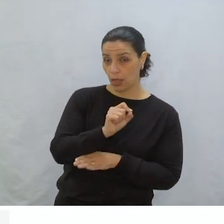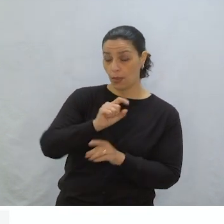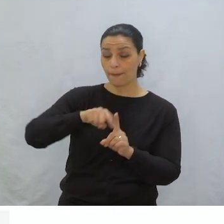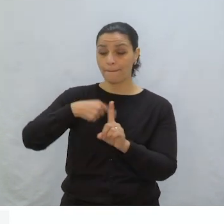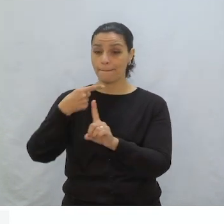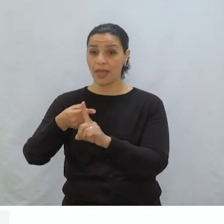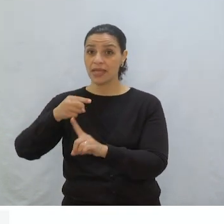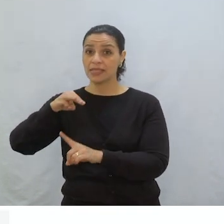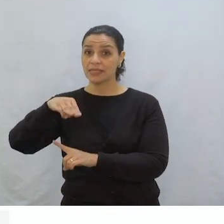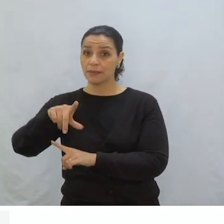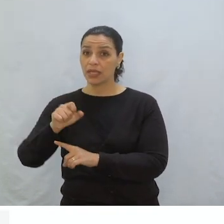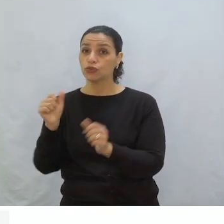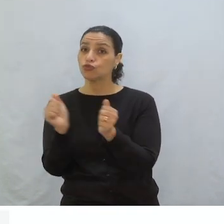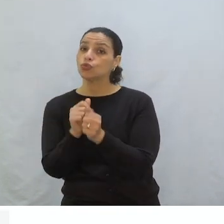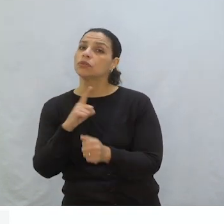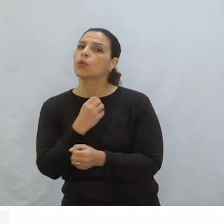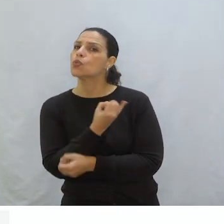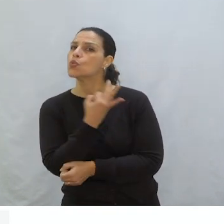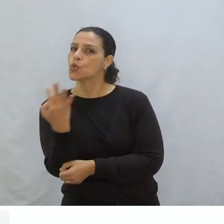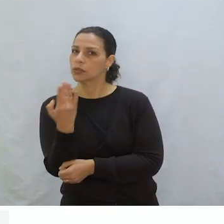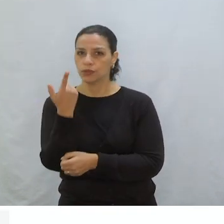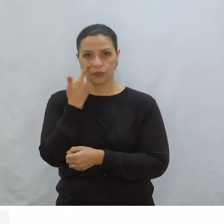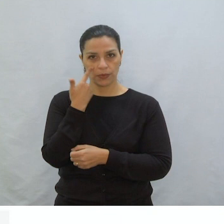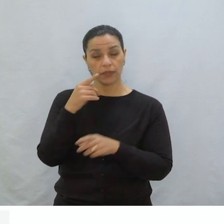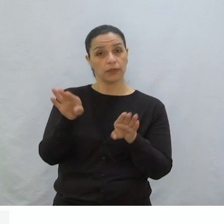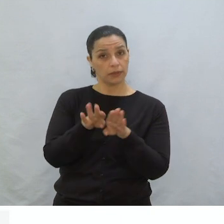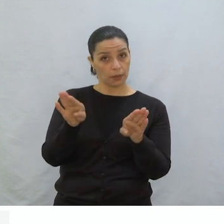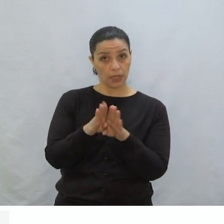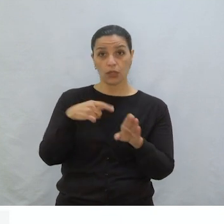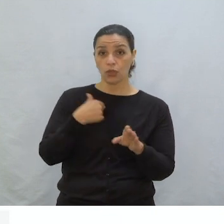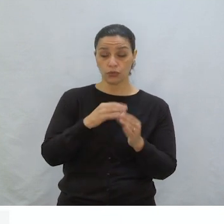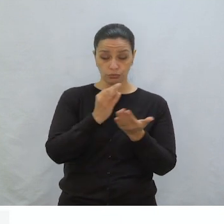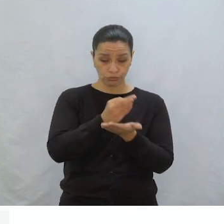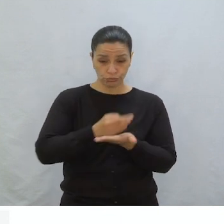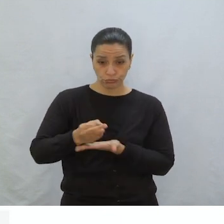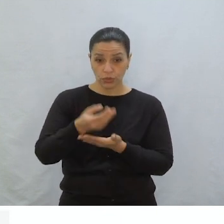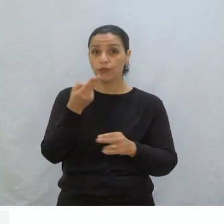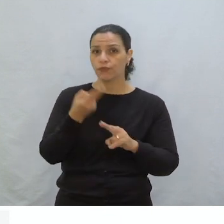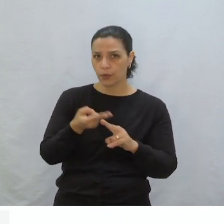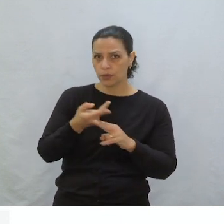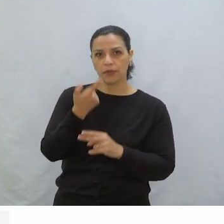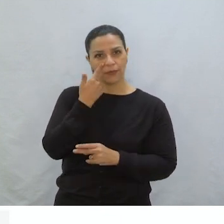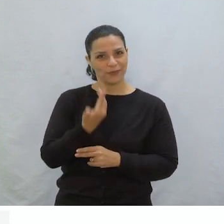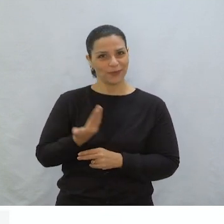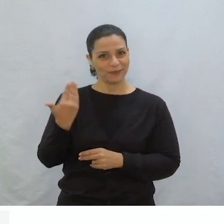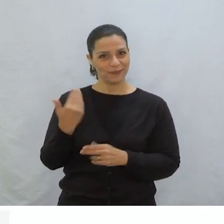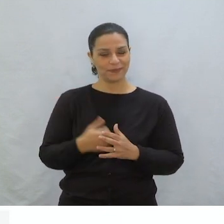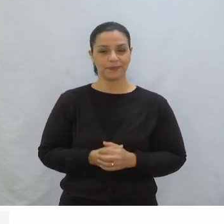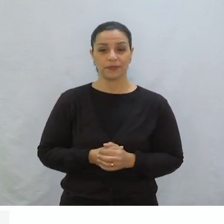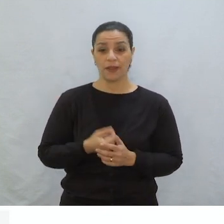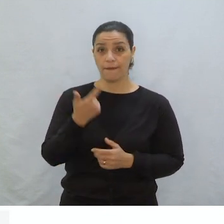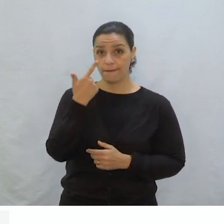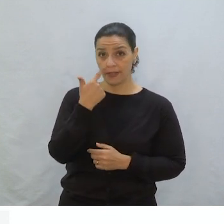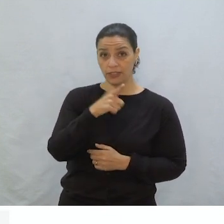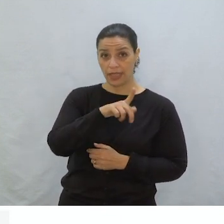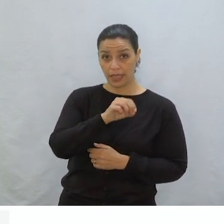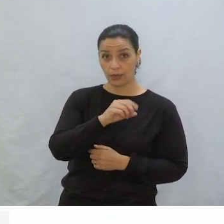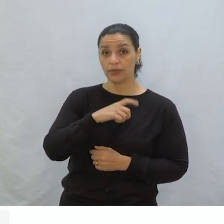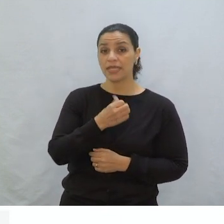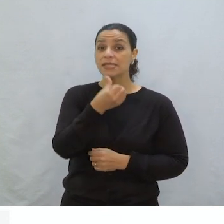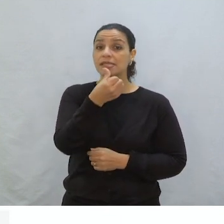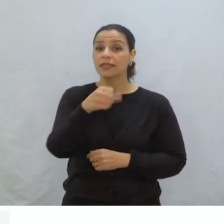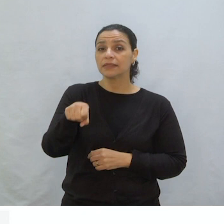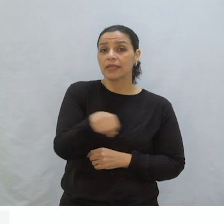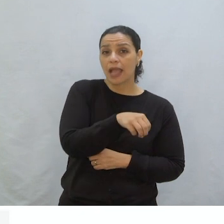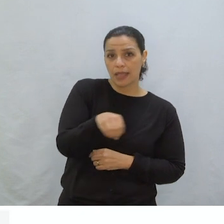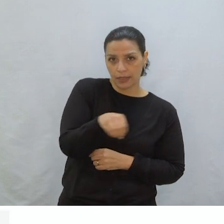o Léo e o Max têm juntos. Nós vamos usar também as nossas tampinhas. Então, ó, o Léo